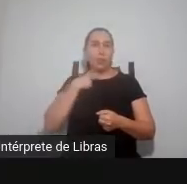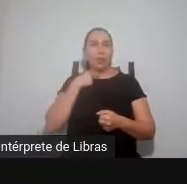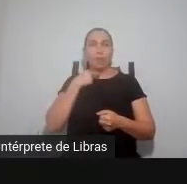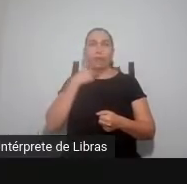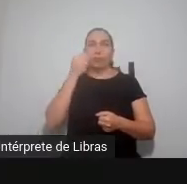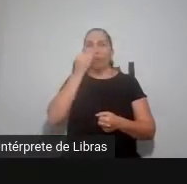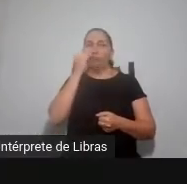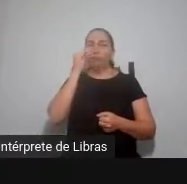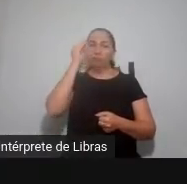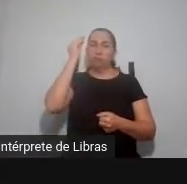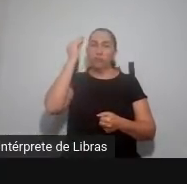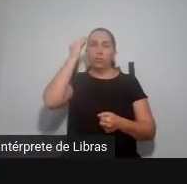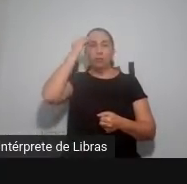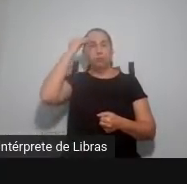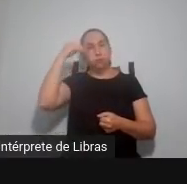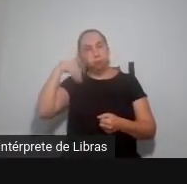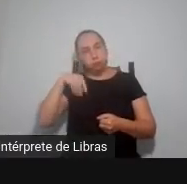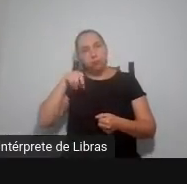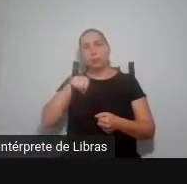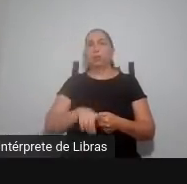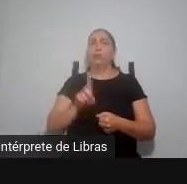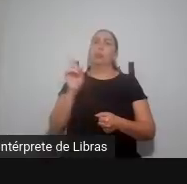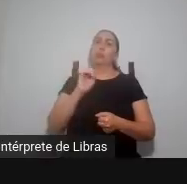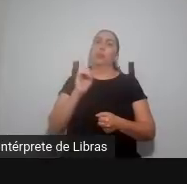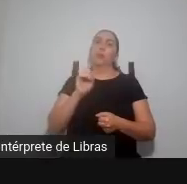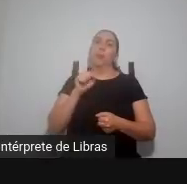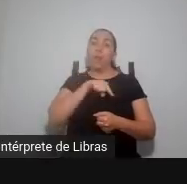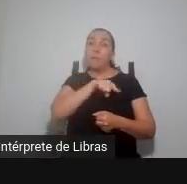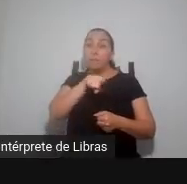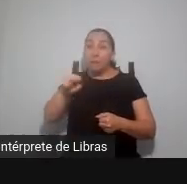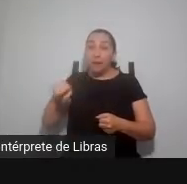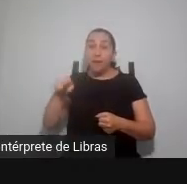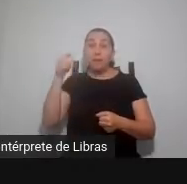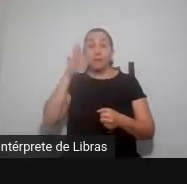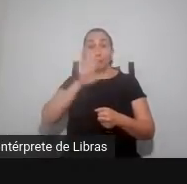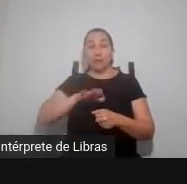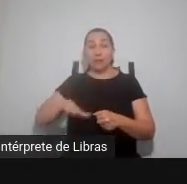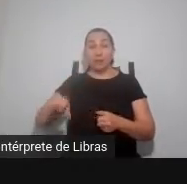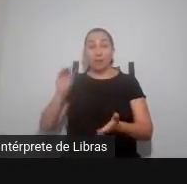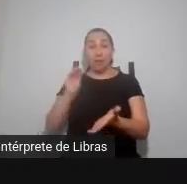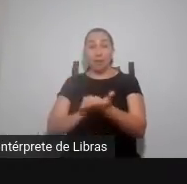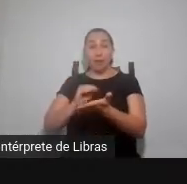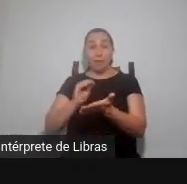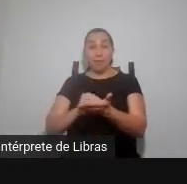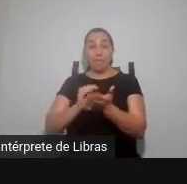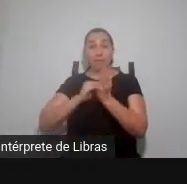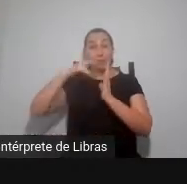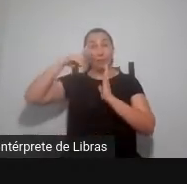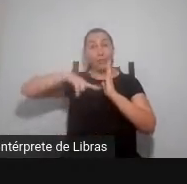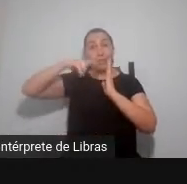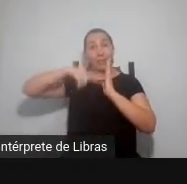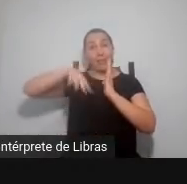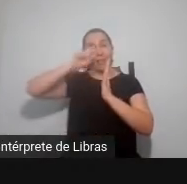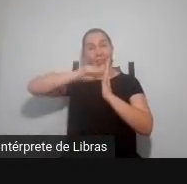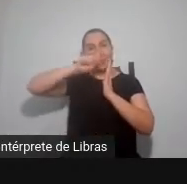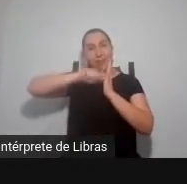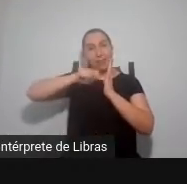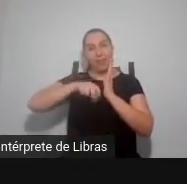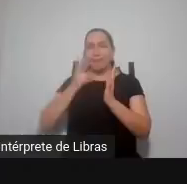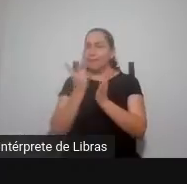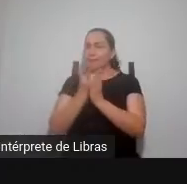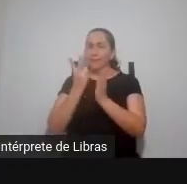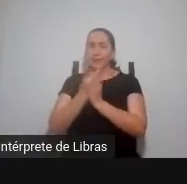coisa. Para essas crianças é que tem professora. É, eu sempre falo isso,